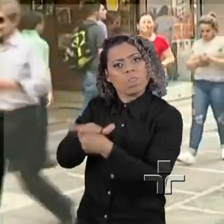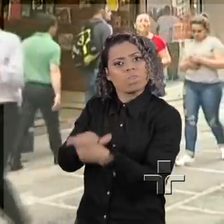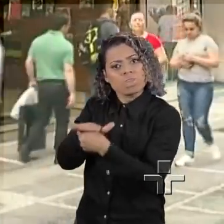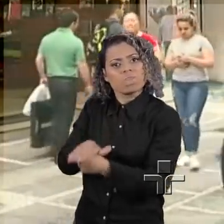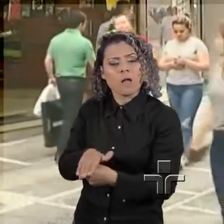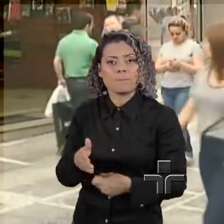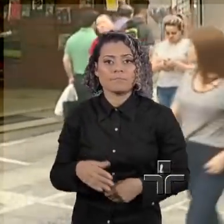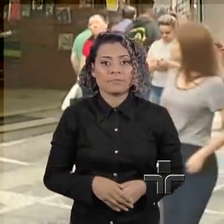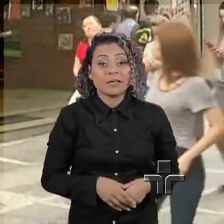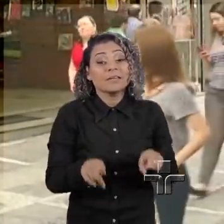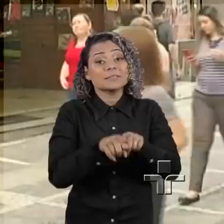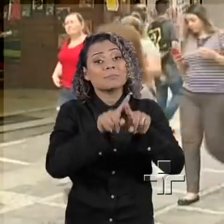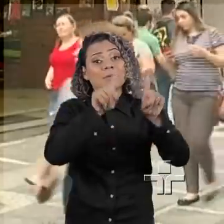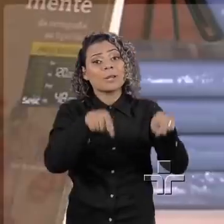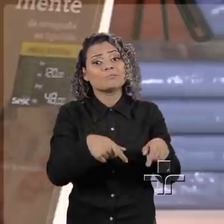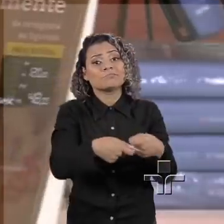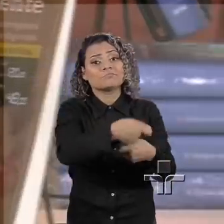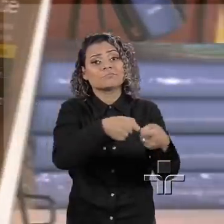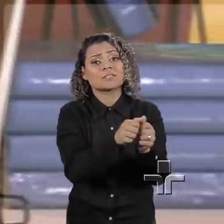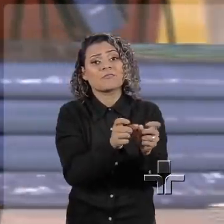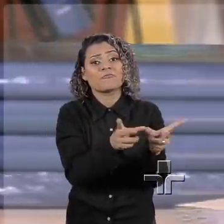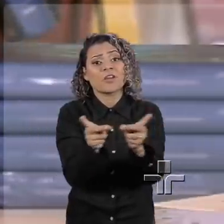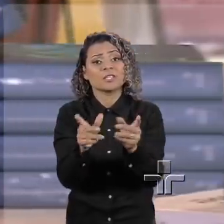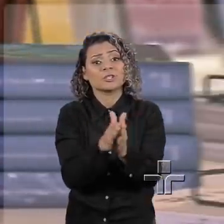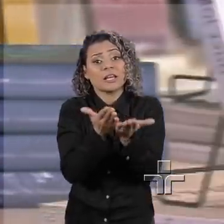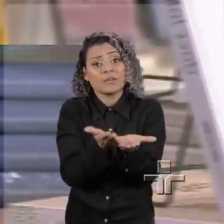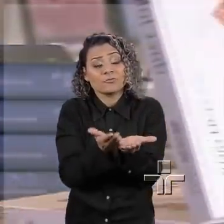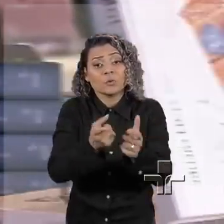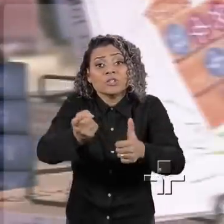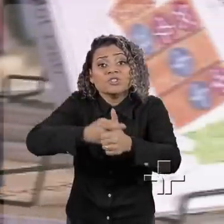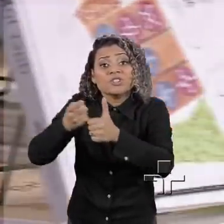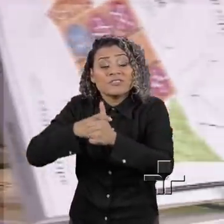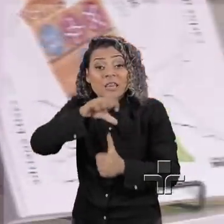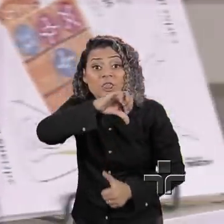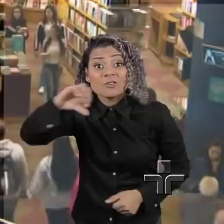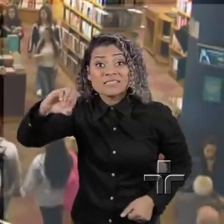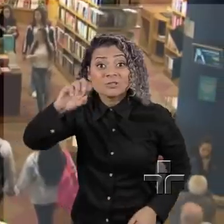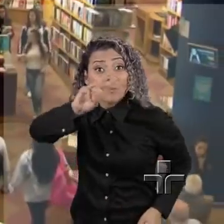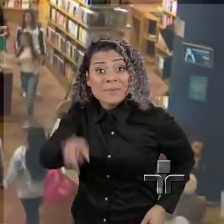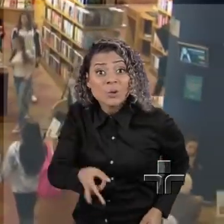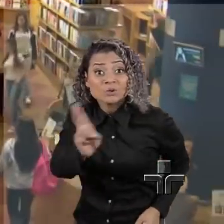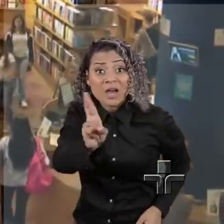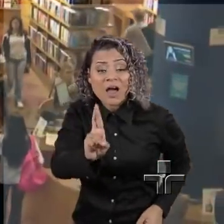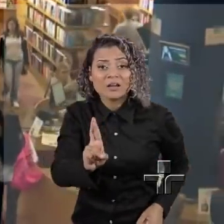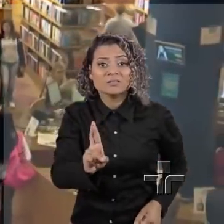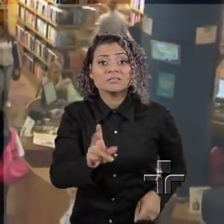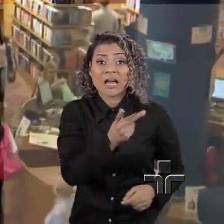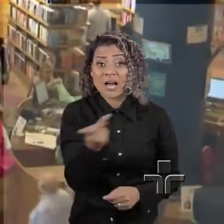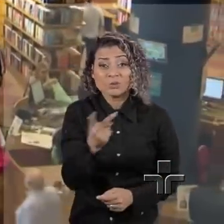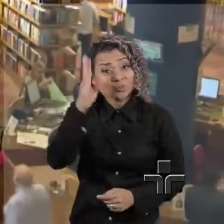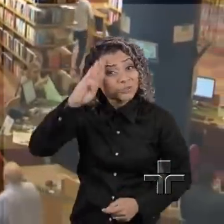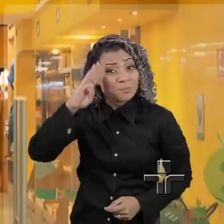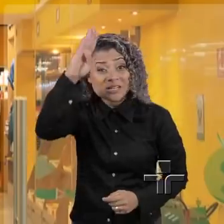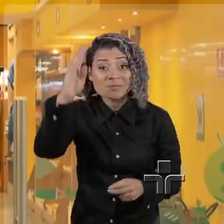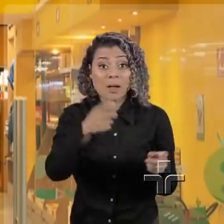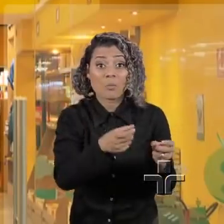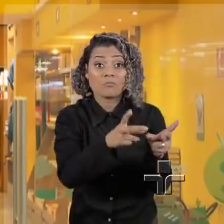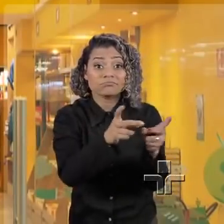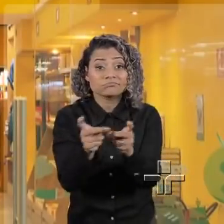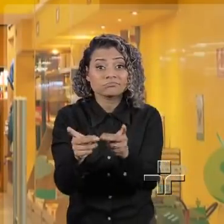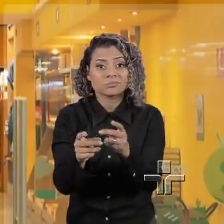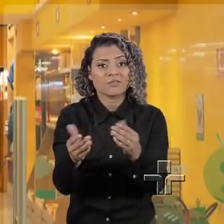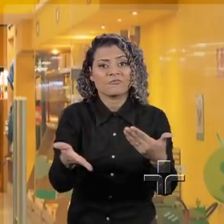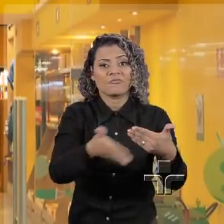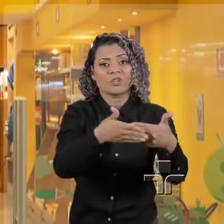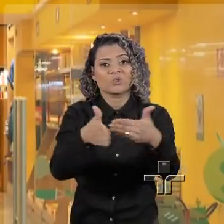a crise chegou nas livrarias. Com dívidas que passam de 900 milhões de reais, as duas maiores redes do país